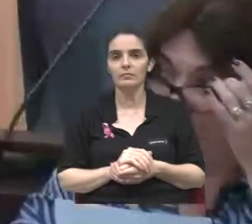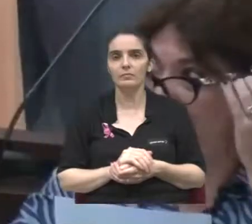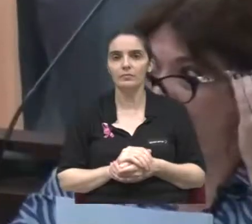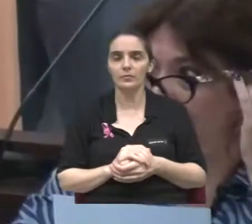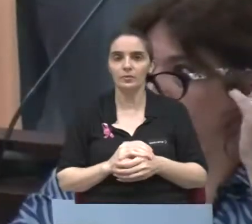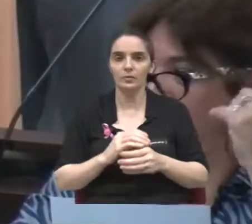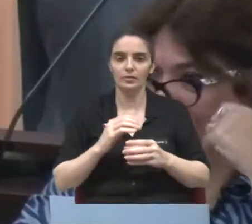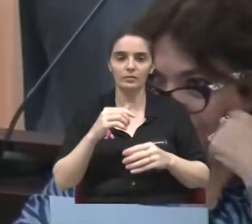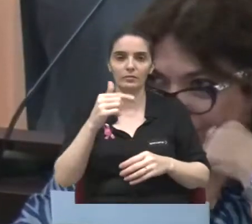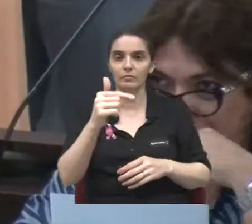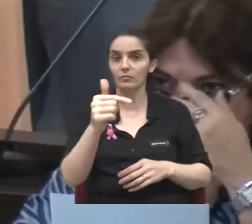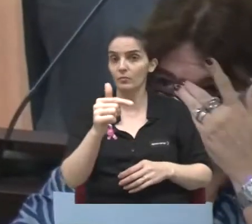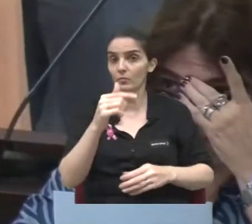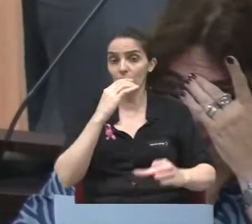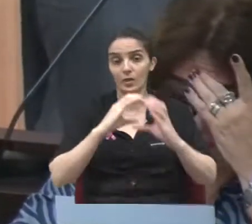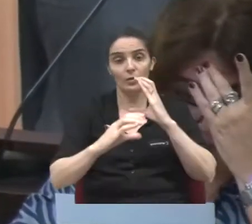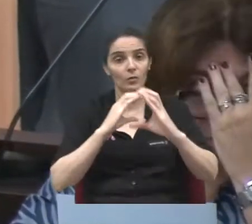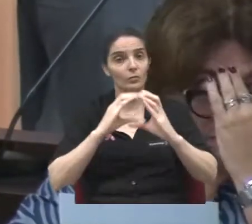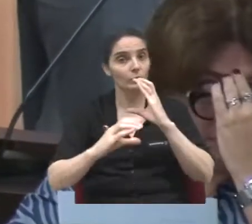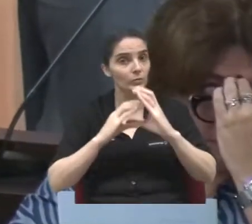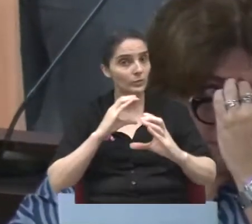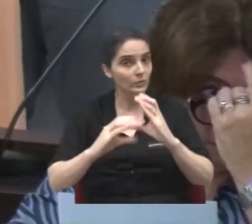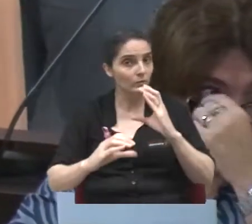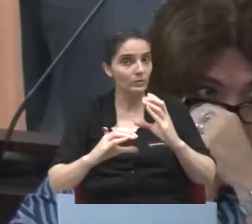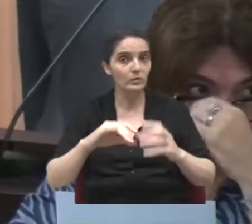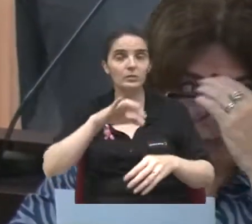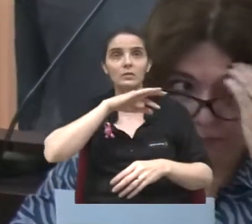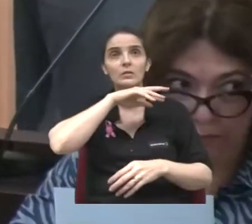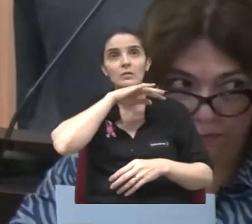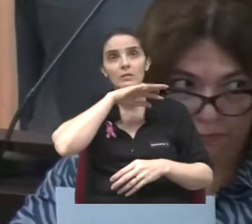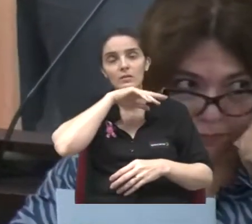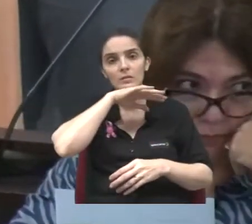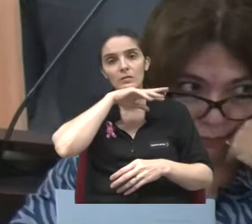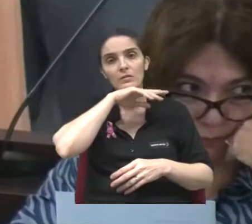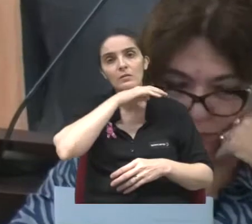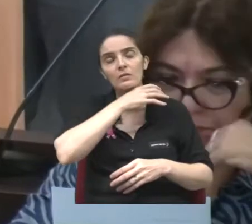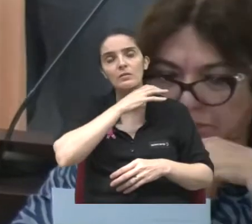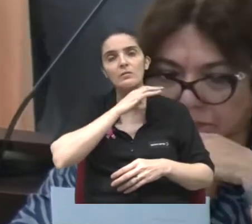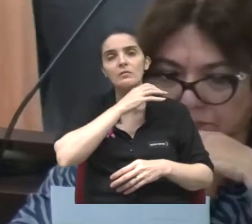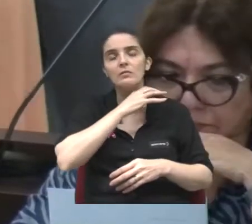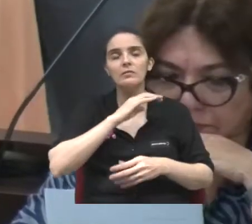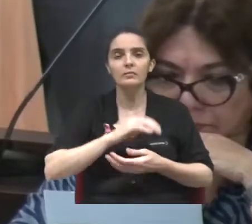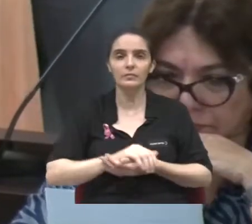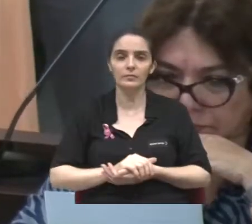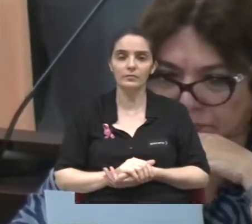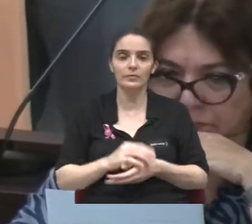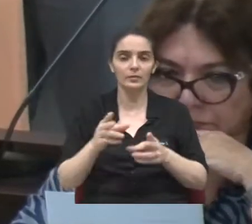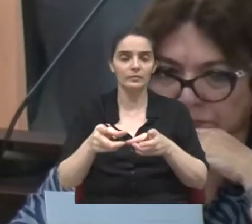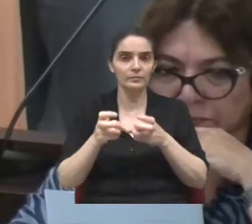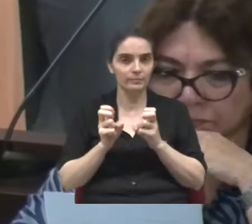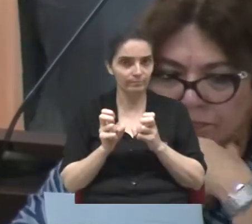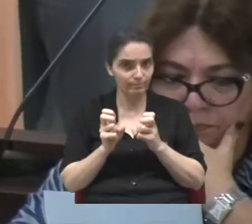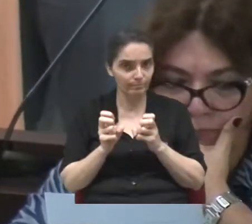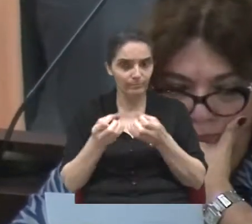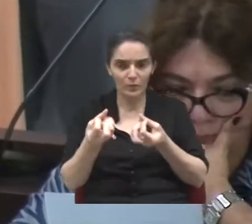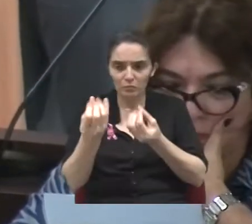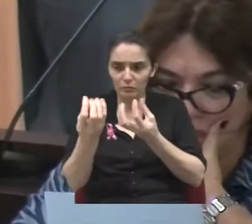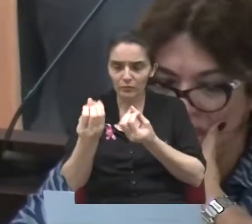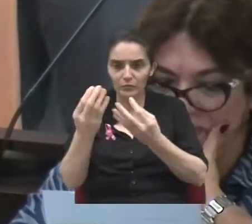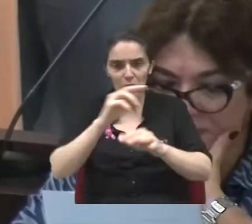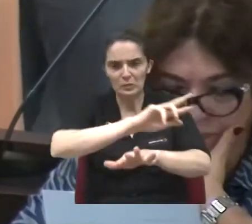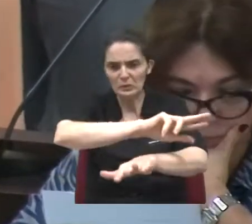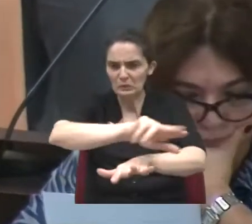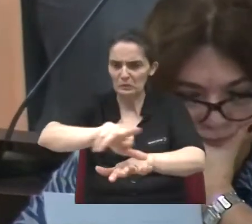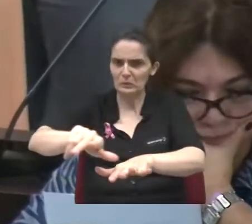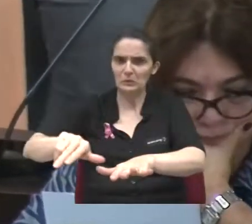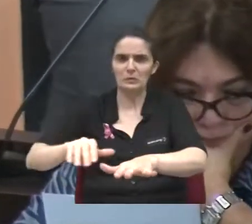o Chacrinha, né? E aí a gente viu tanta informação na mídia social, dizendo